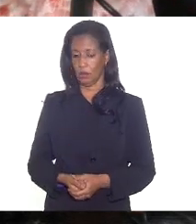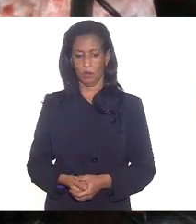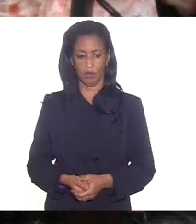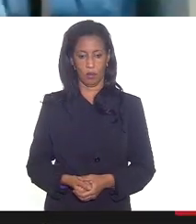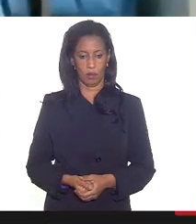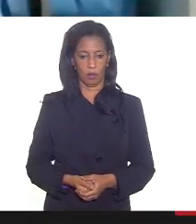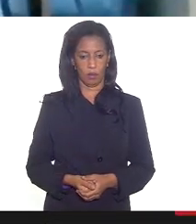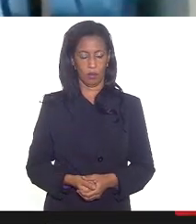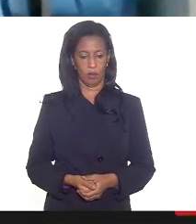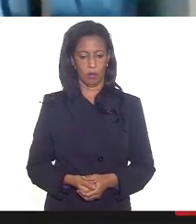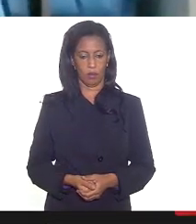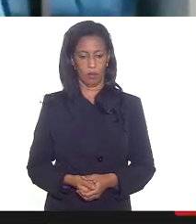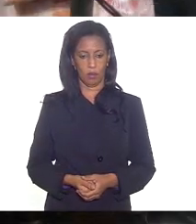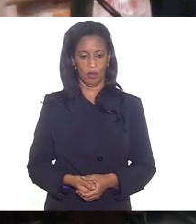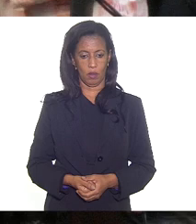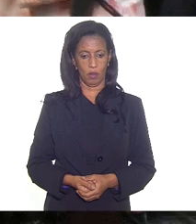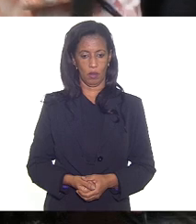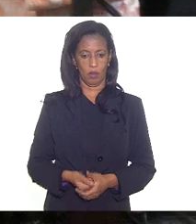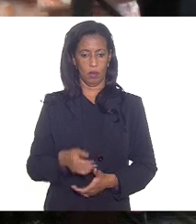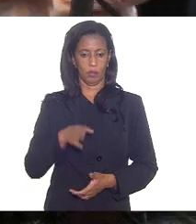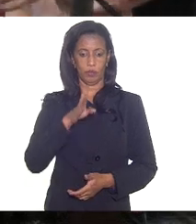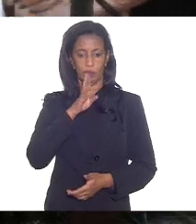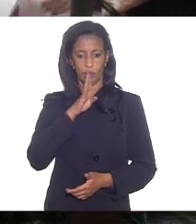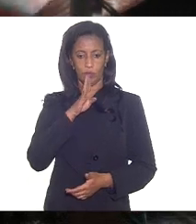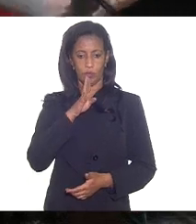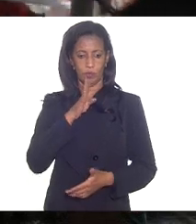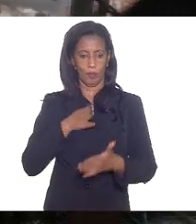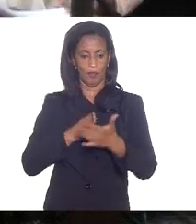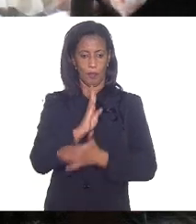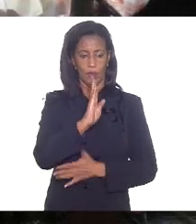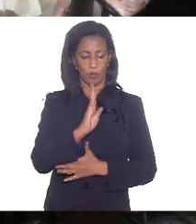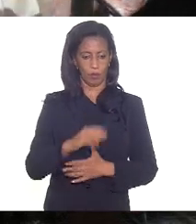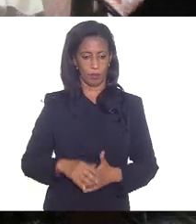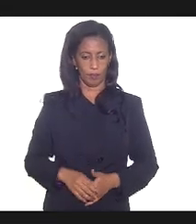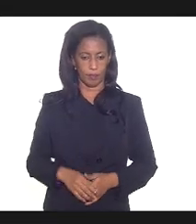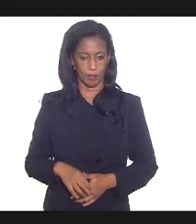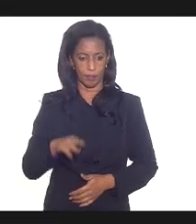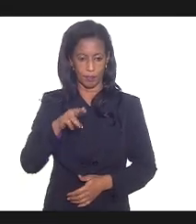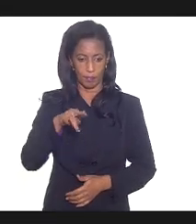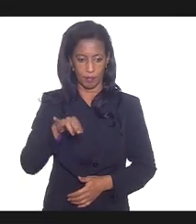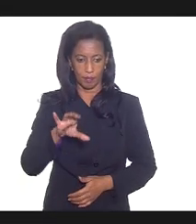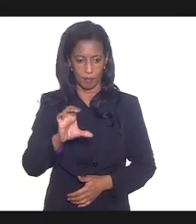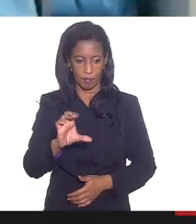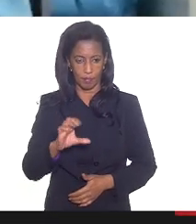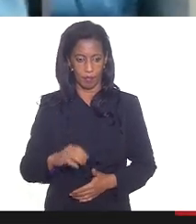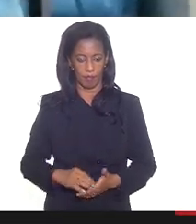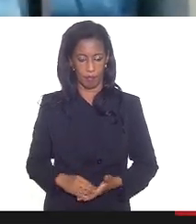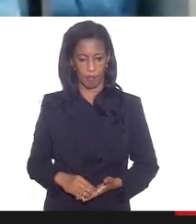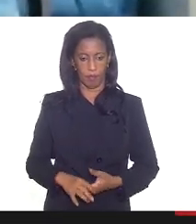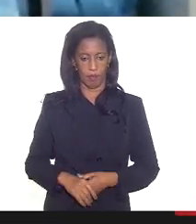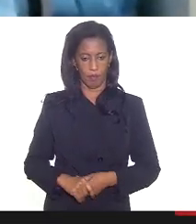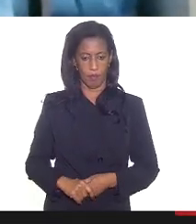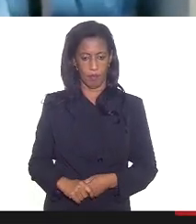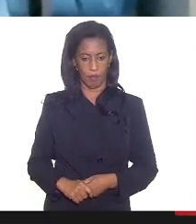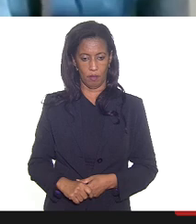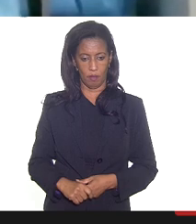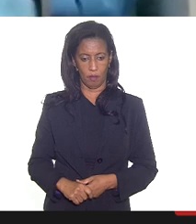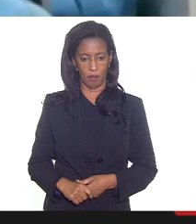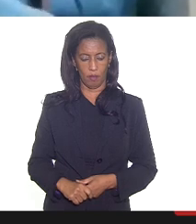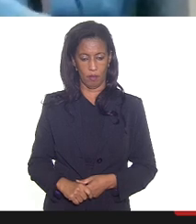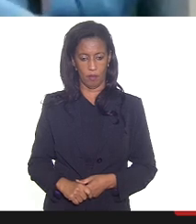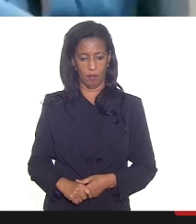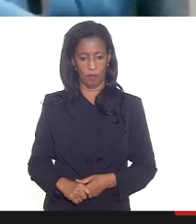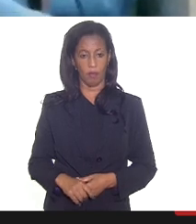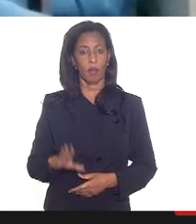Para encaminhar, presidente. Os senhores que aprovam nesse momento estão aprovados. Como é, Mink? Eu queria para encaminhar a votação. Agora, Vossa Excelência, se... Está